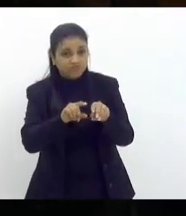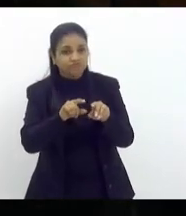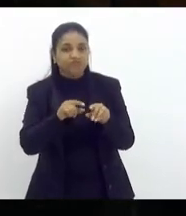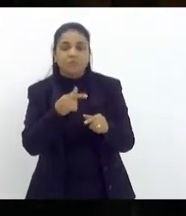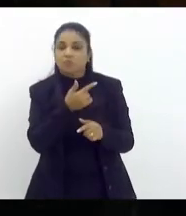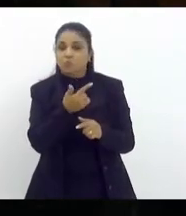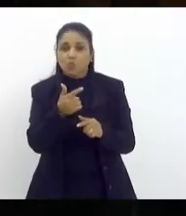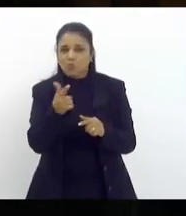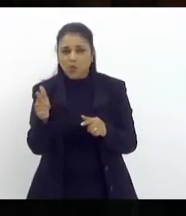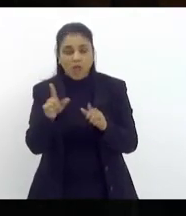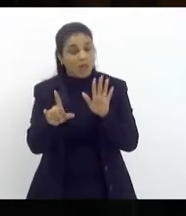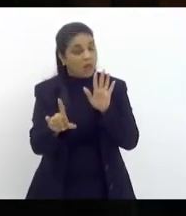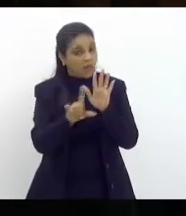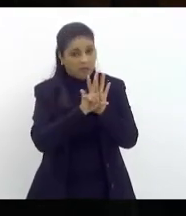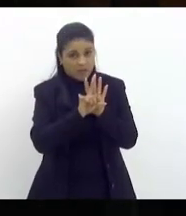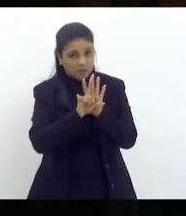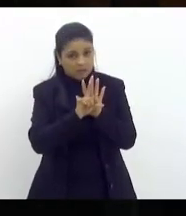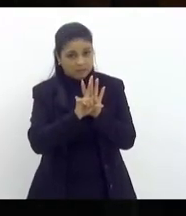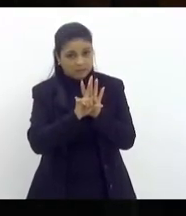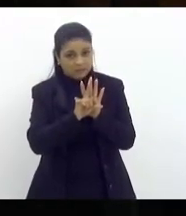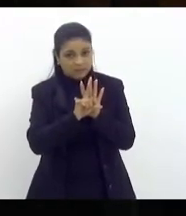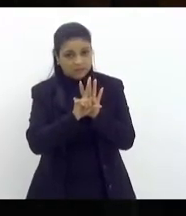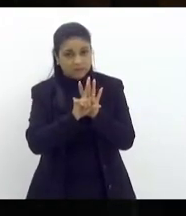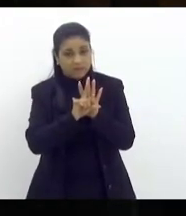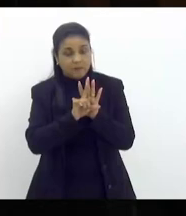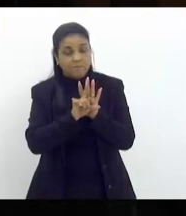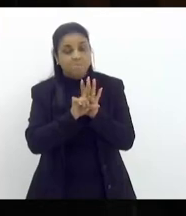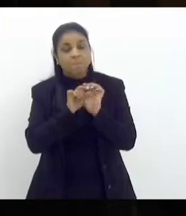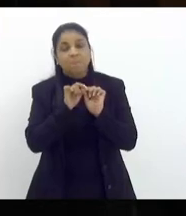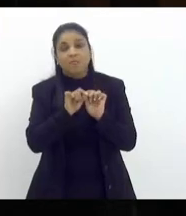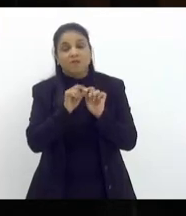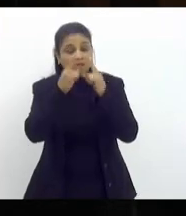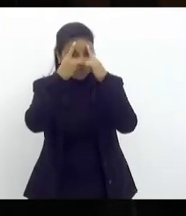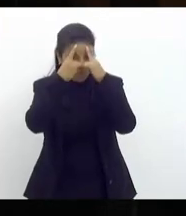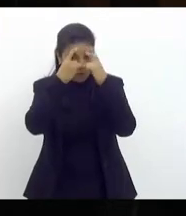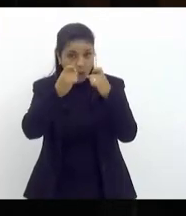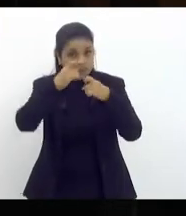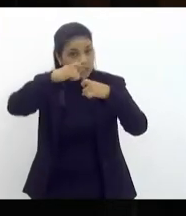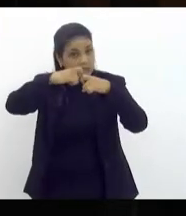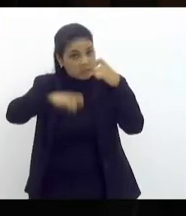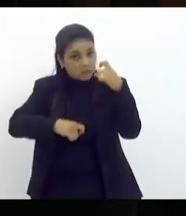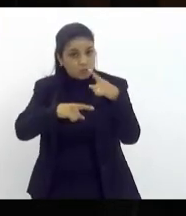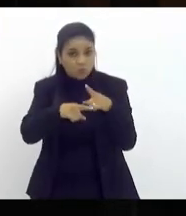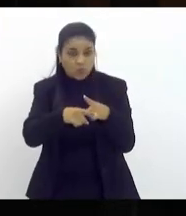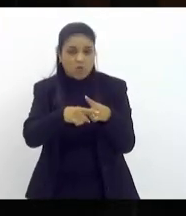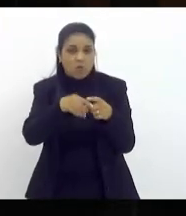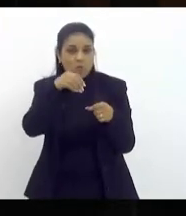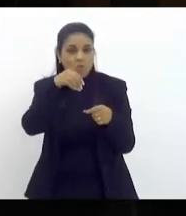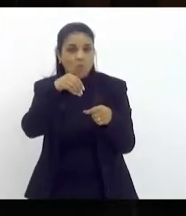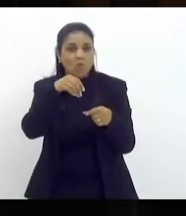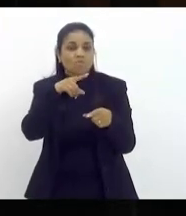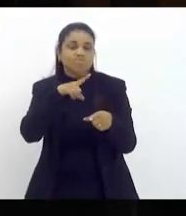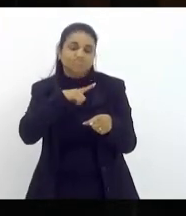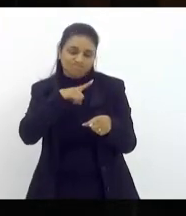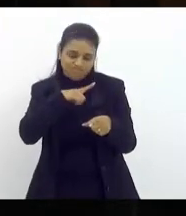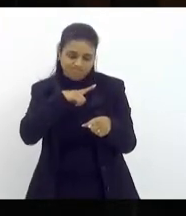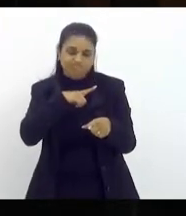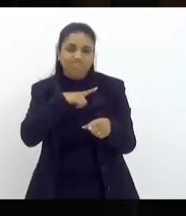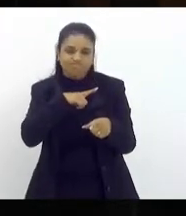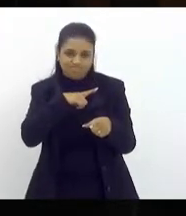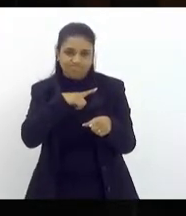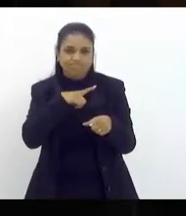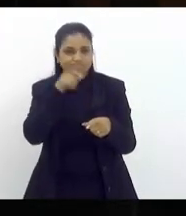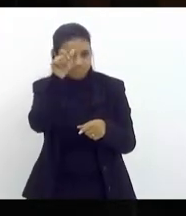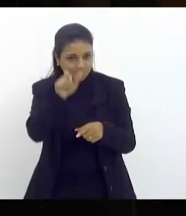que nós fizemos esse debate aqui diante dos maus tratos e violência sexual que essas meninas foram submetidas